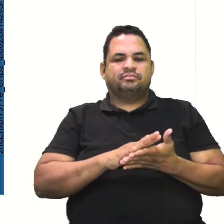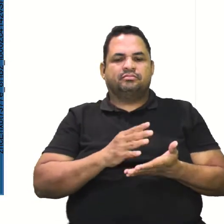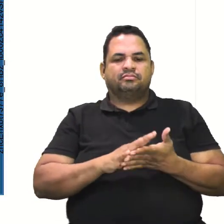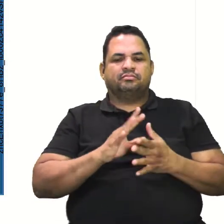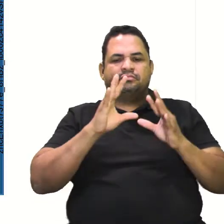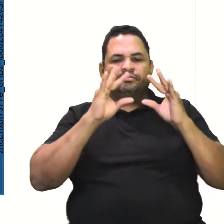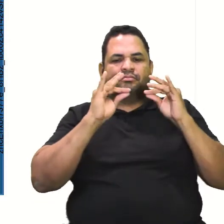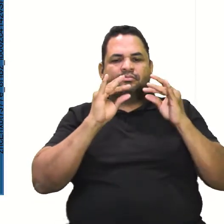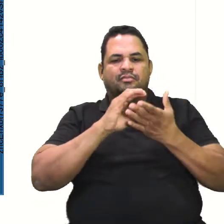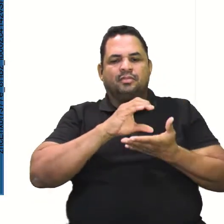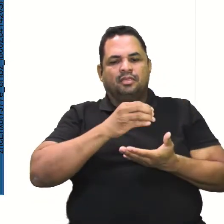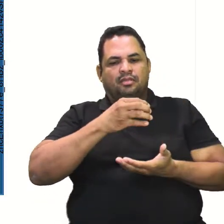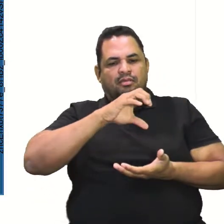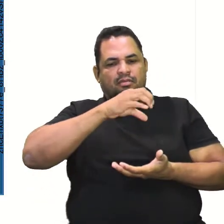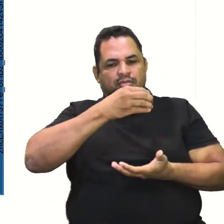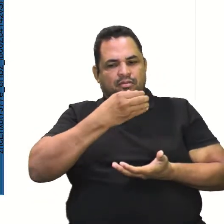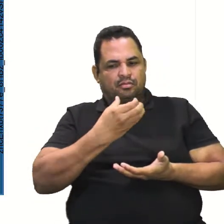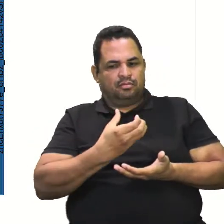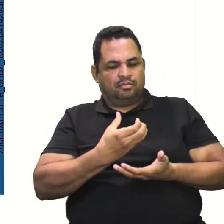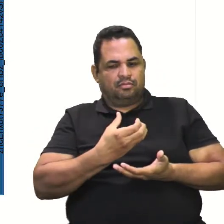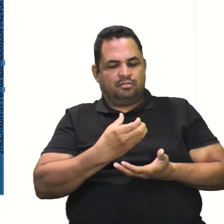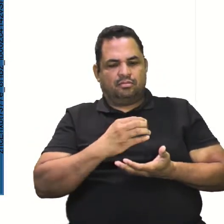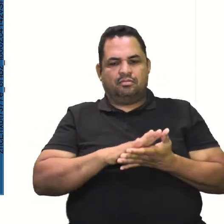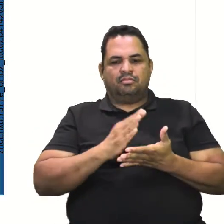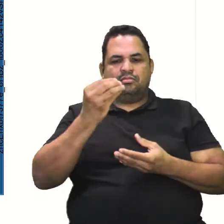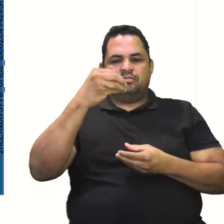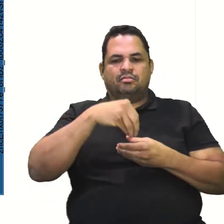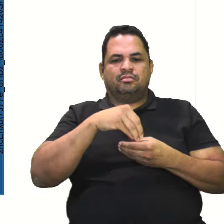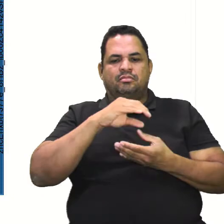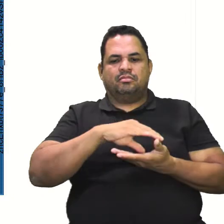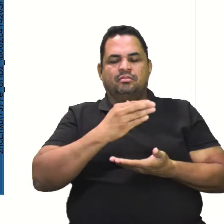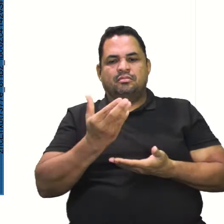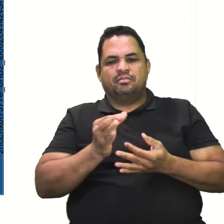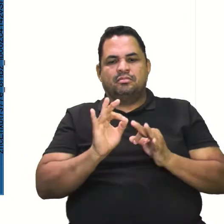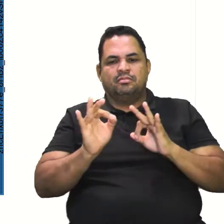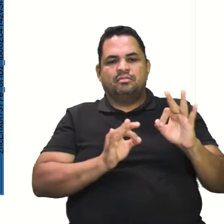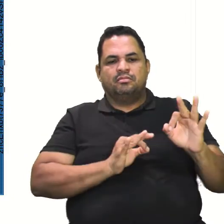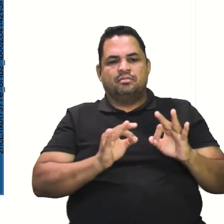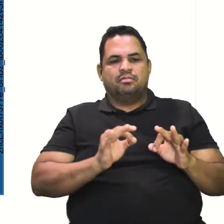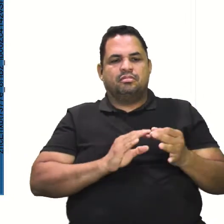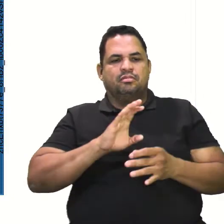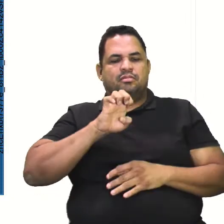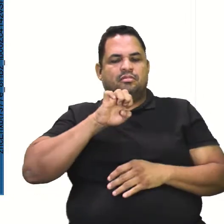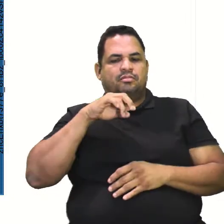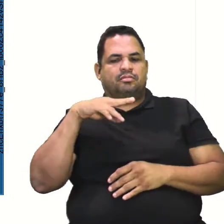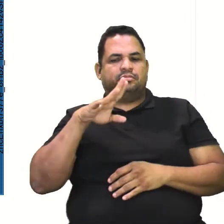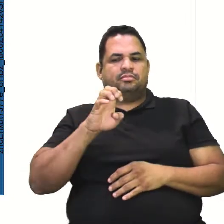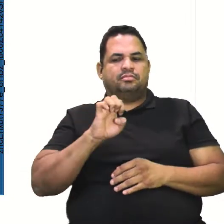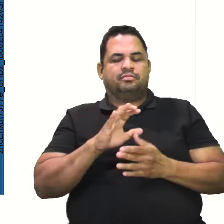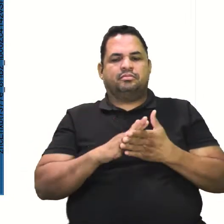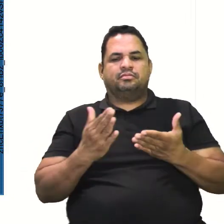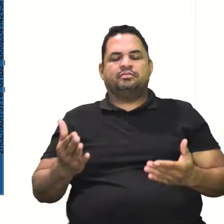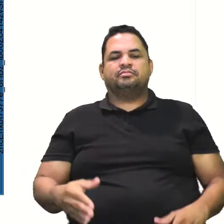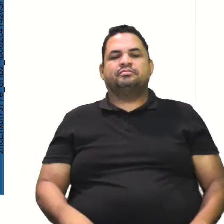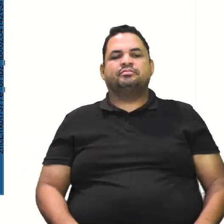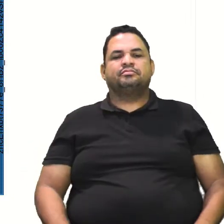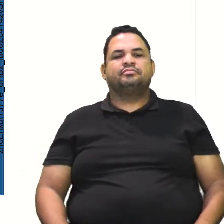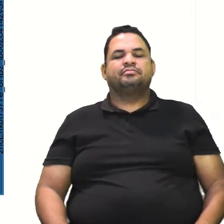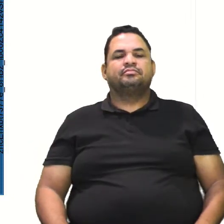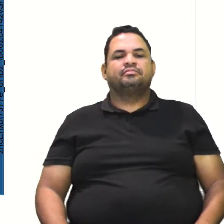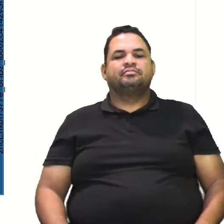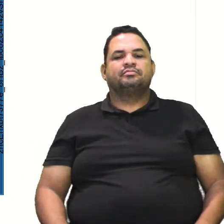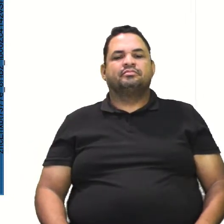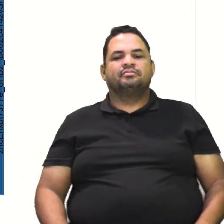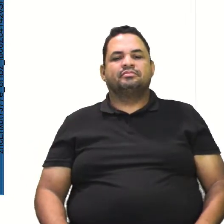e a gente inclina ele, o líquido lá dentro do copo faz um formato elíptico também. Que pena,